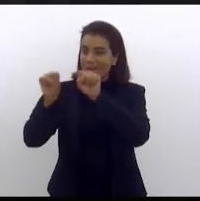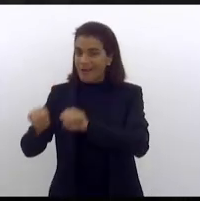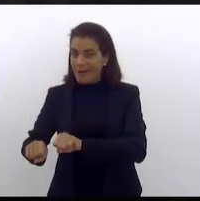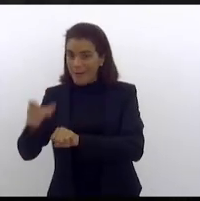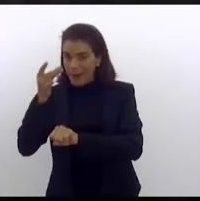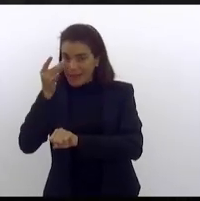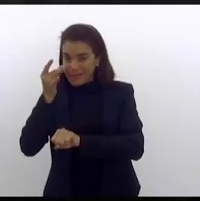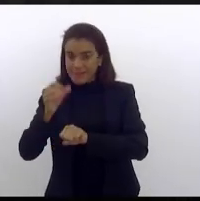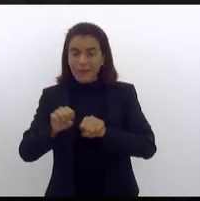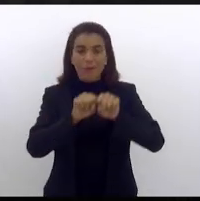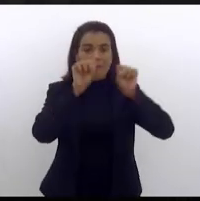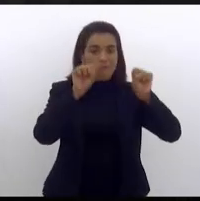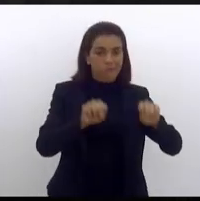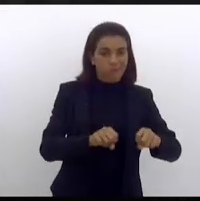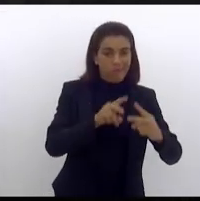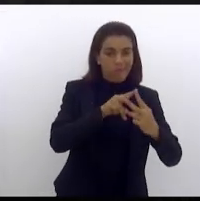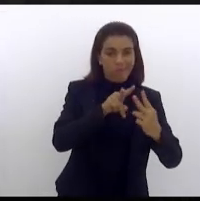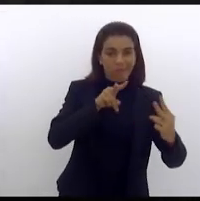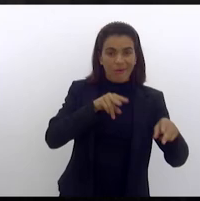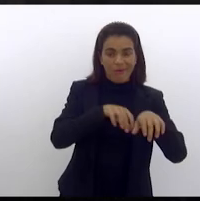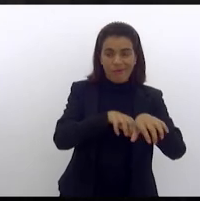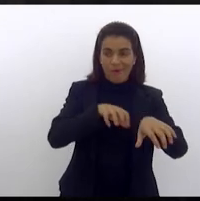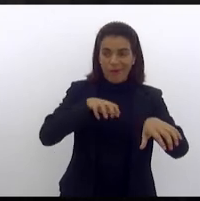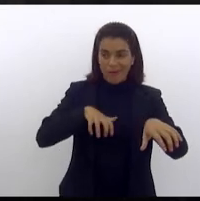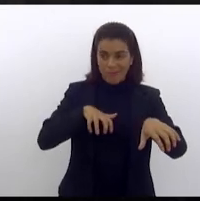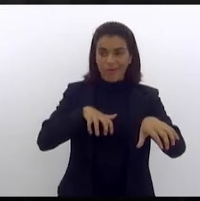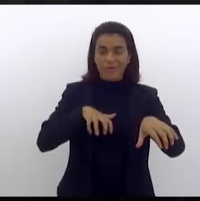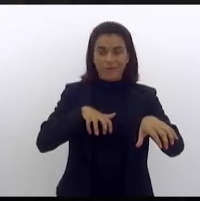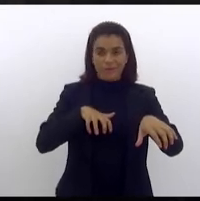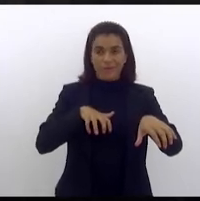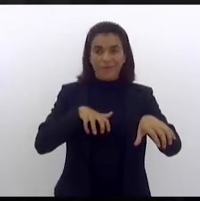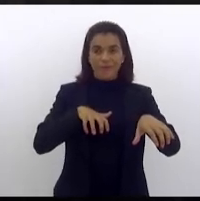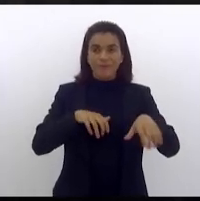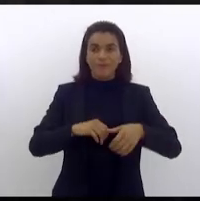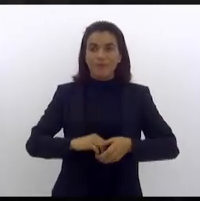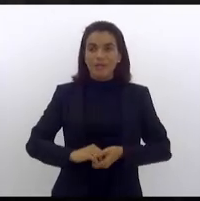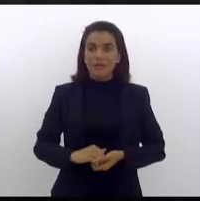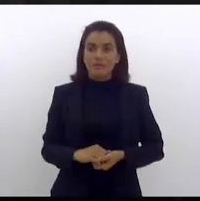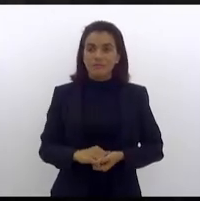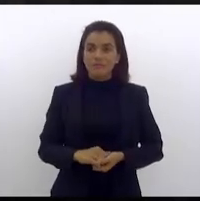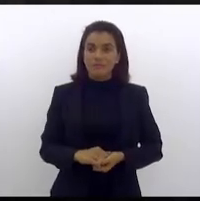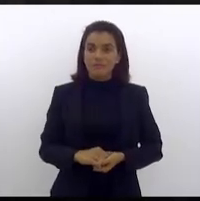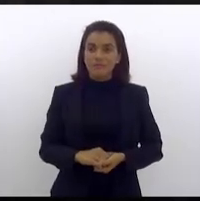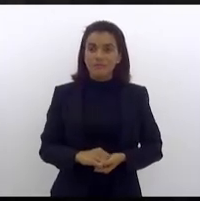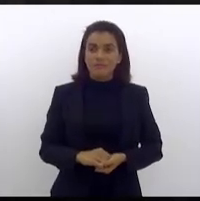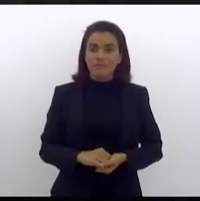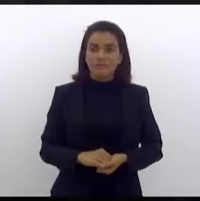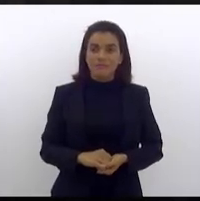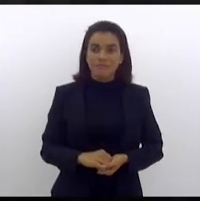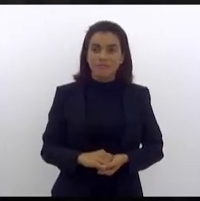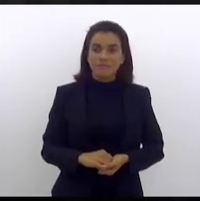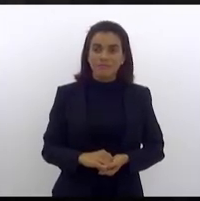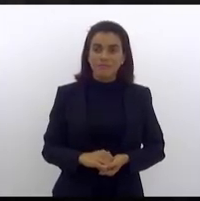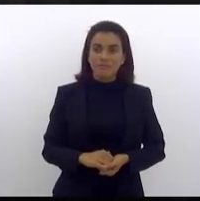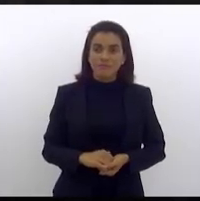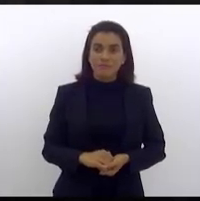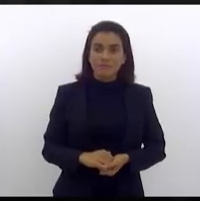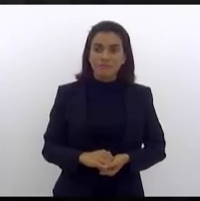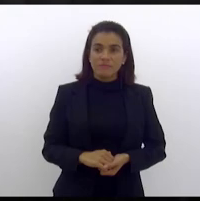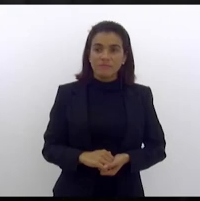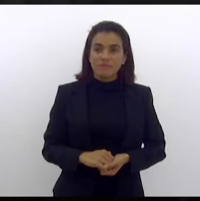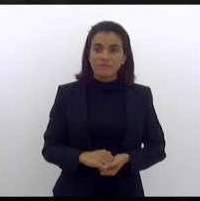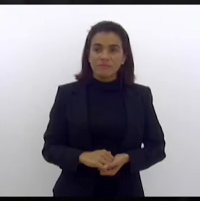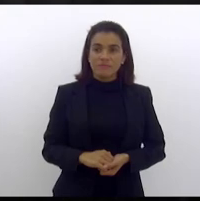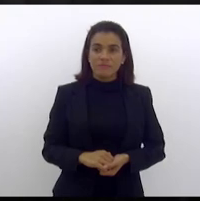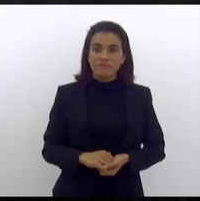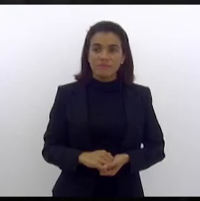presencial e o sistema dig tal vamos